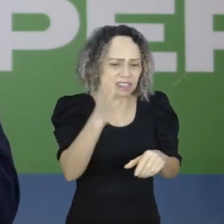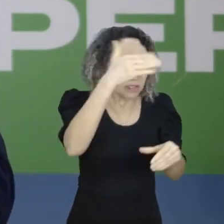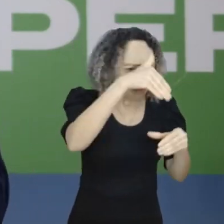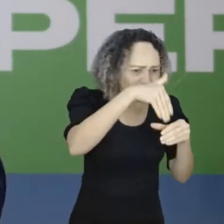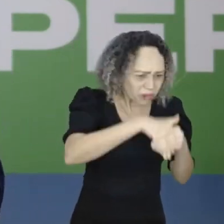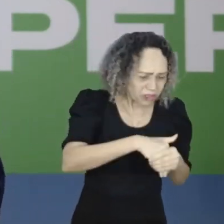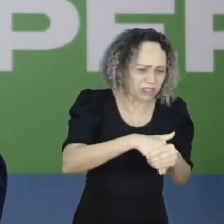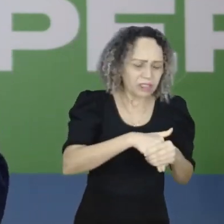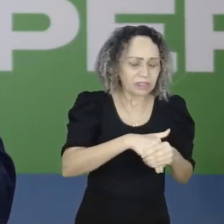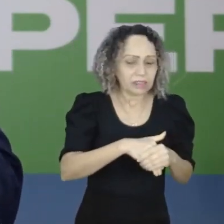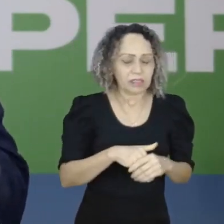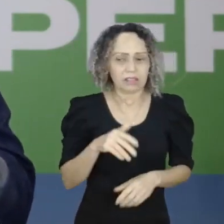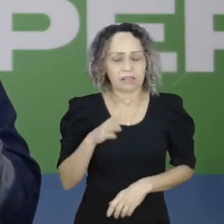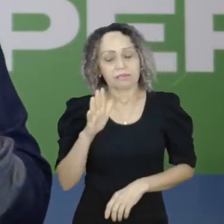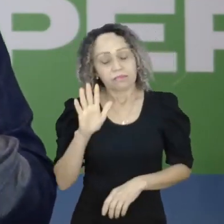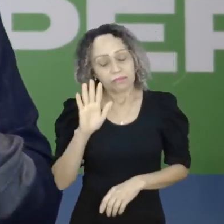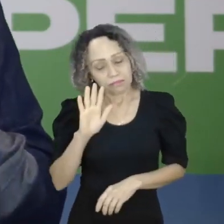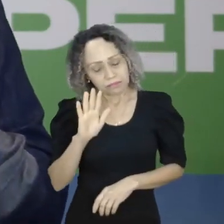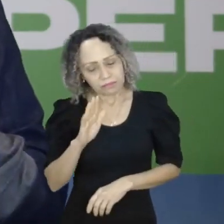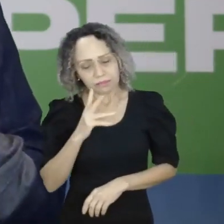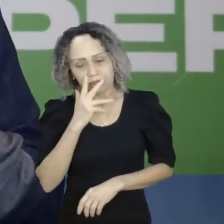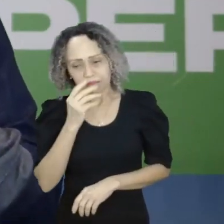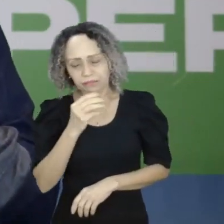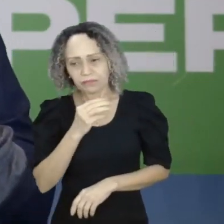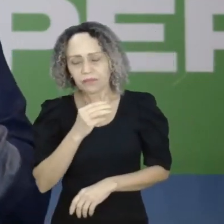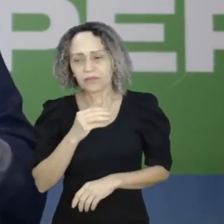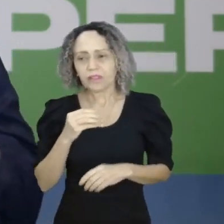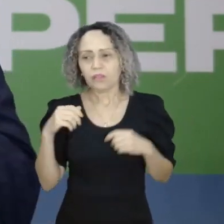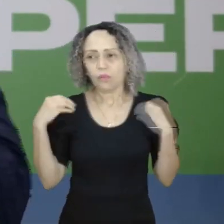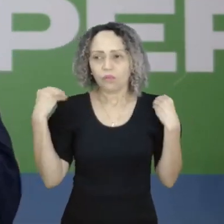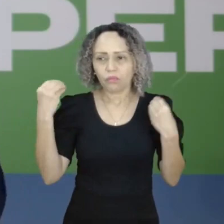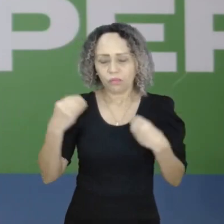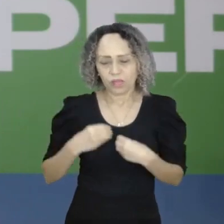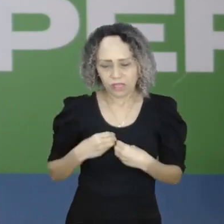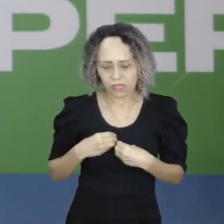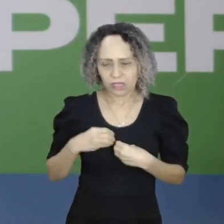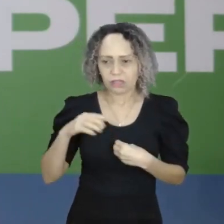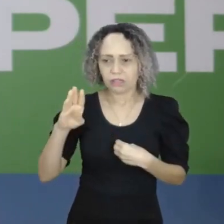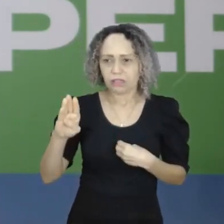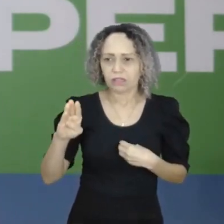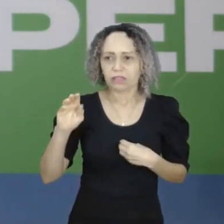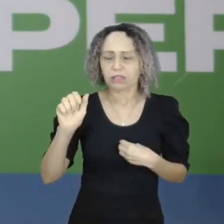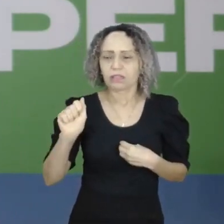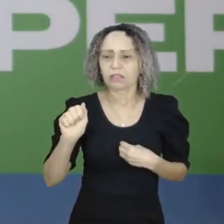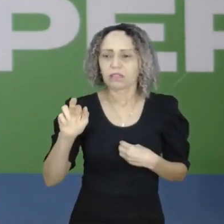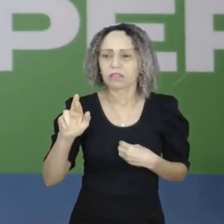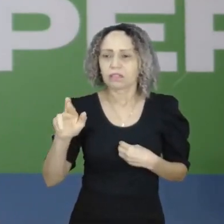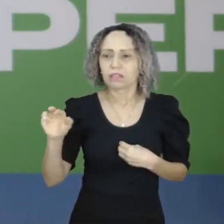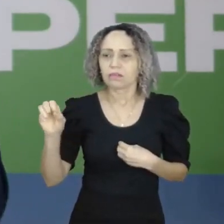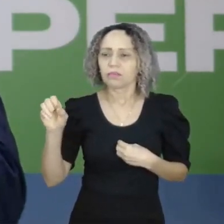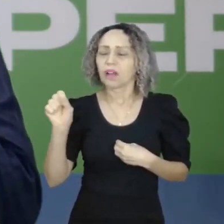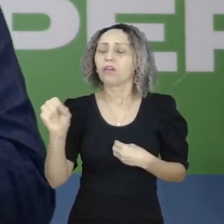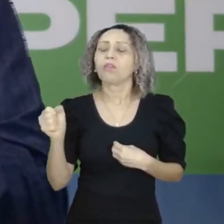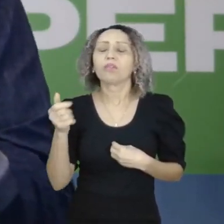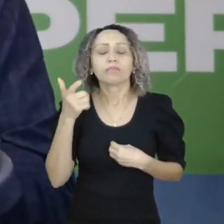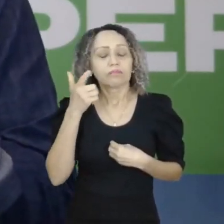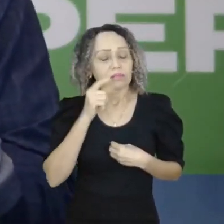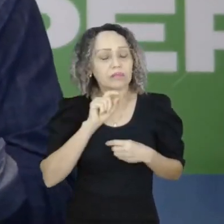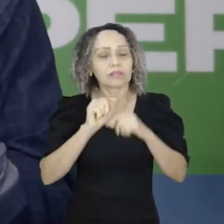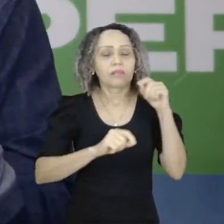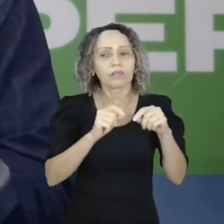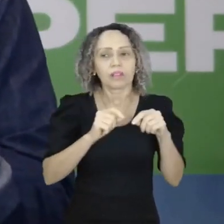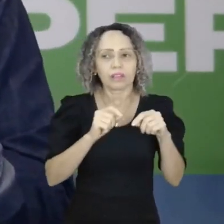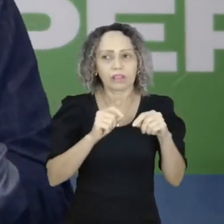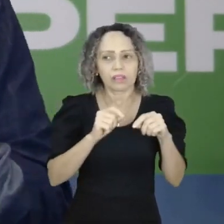ministro Barroso tomou uma decisão importante e foi de garantir que estados e prefeituras possam permitir, sabe, fazer a concessão